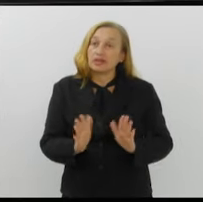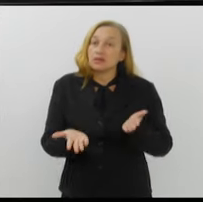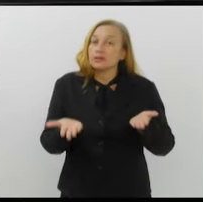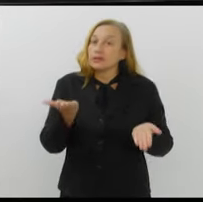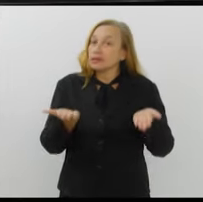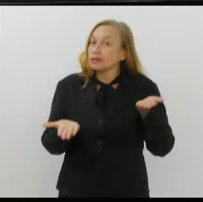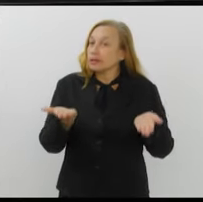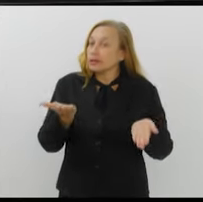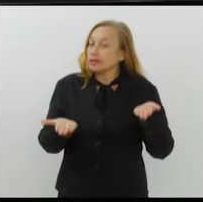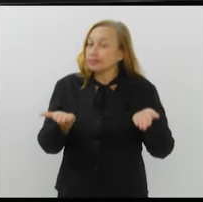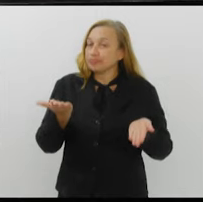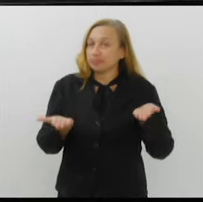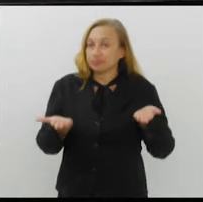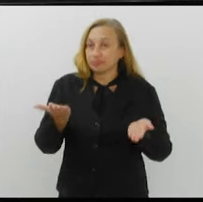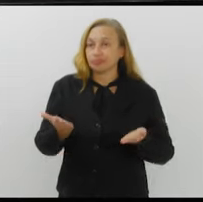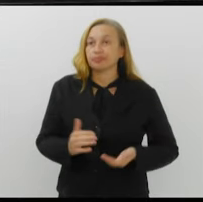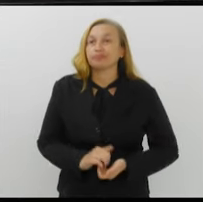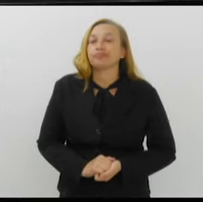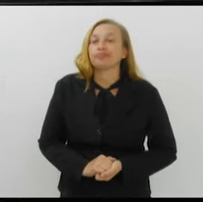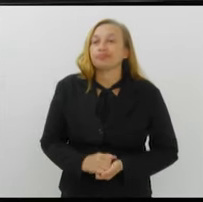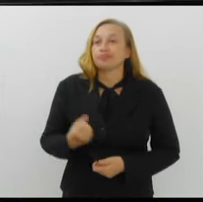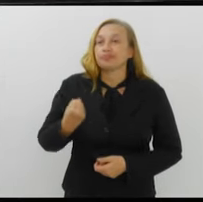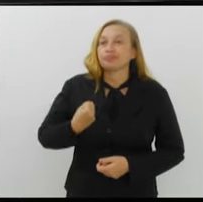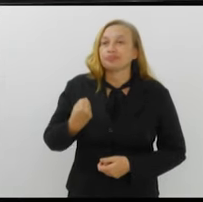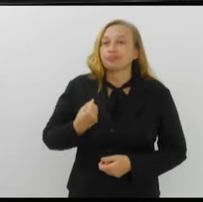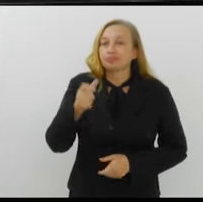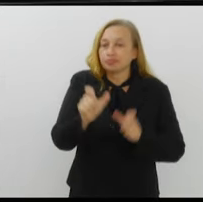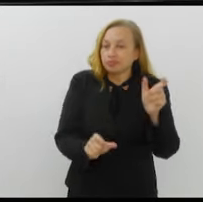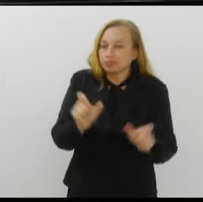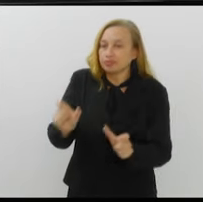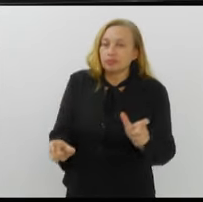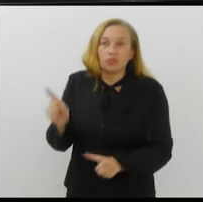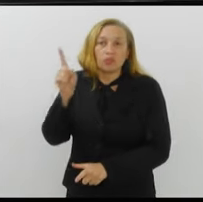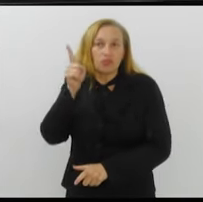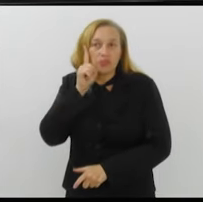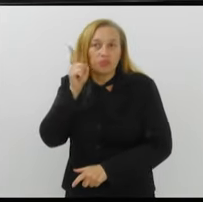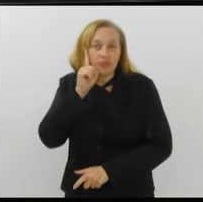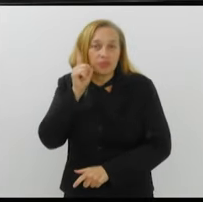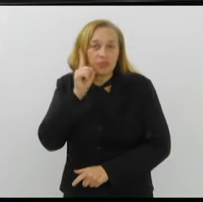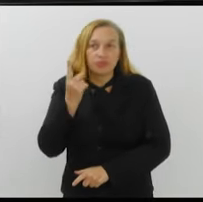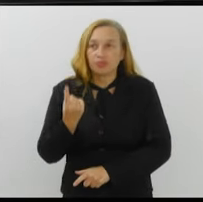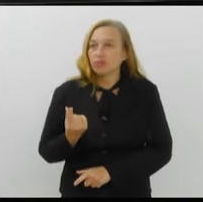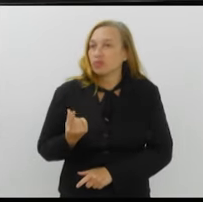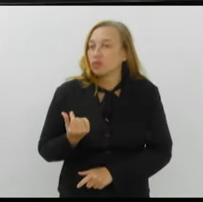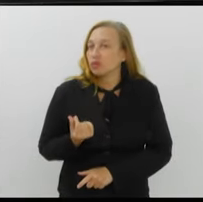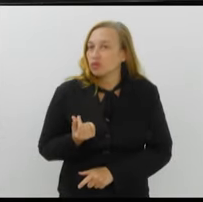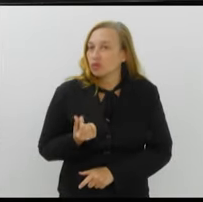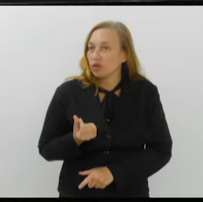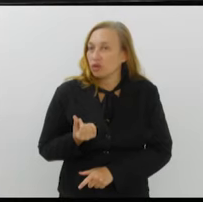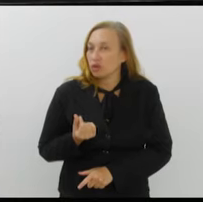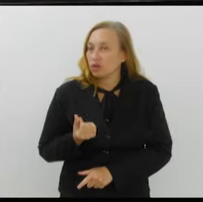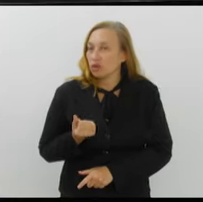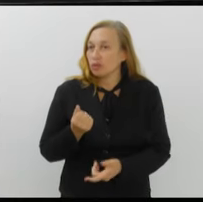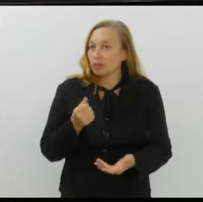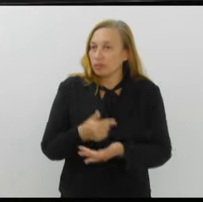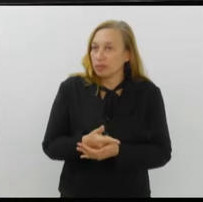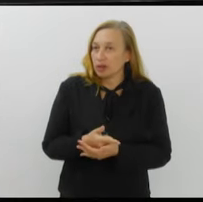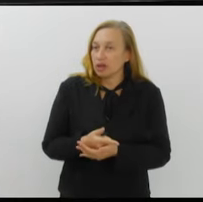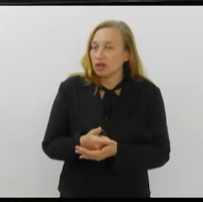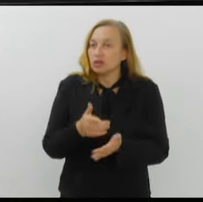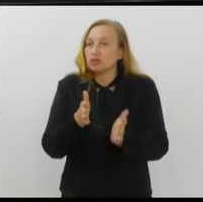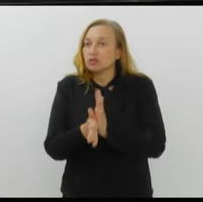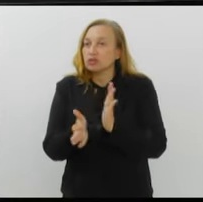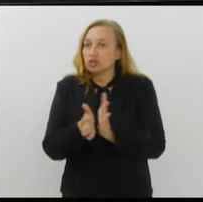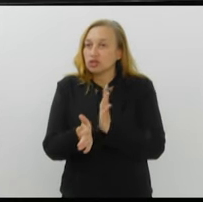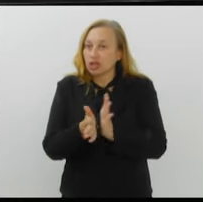equilíbrio do número de passageiros transportados, do valor da tarifa e dos custos de operação